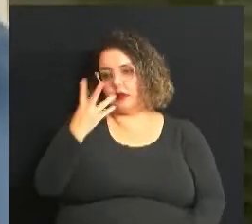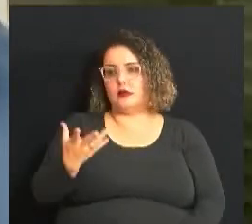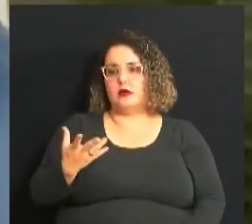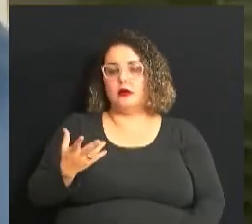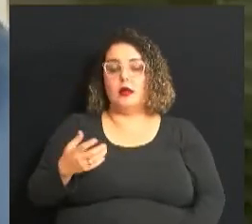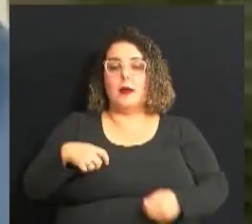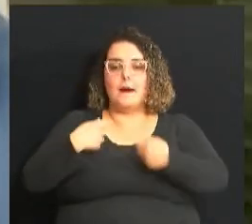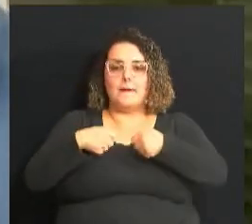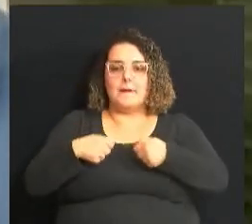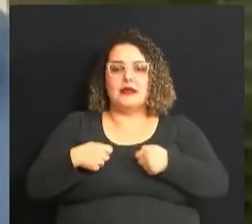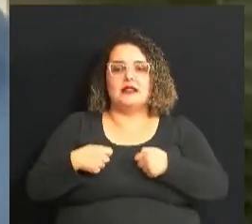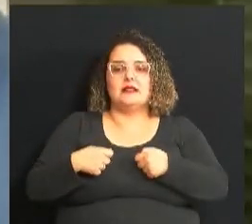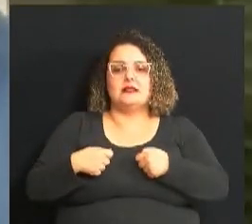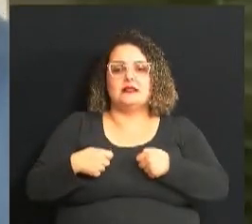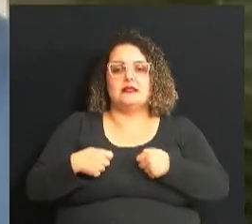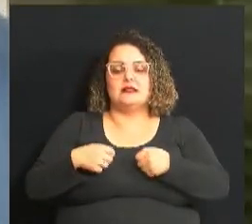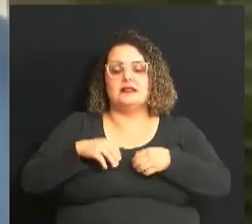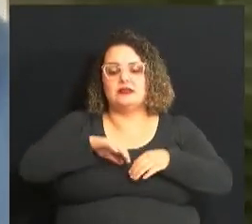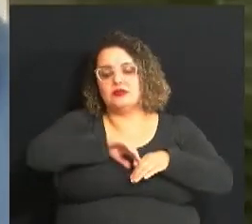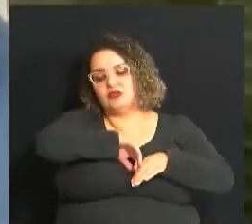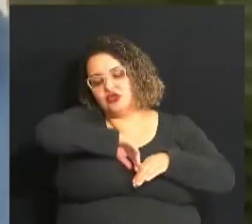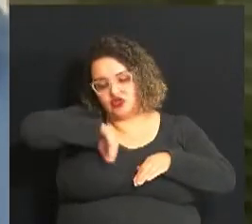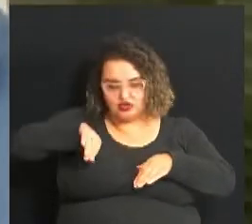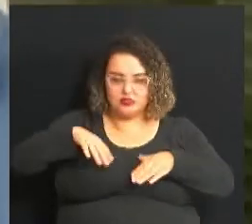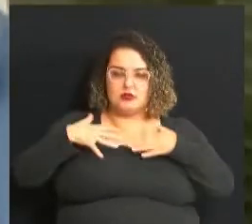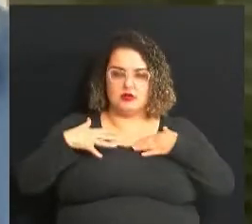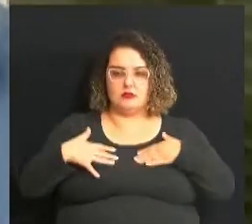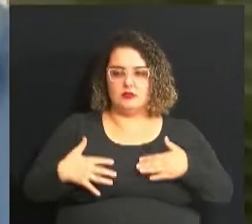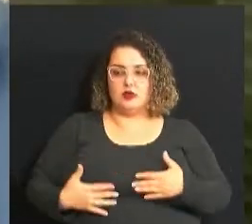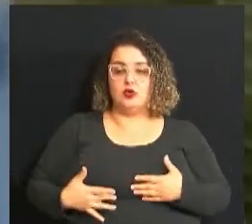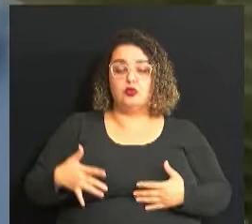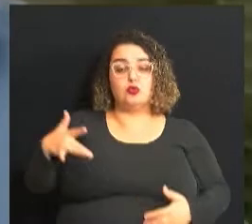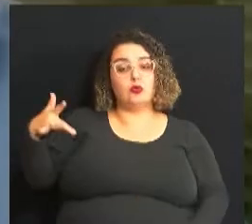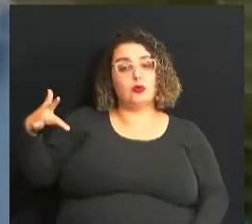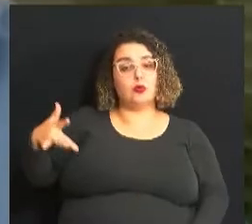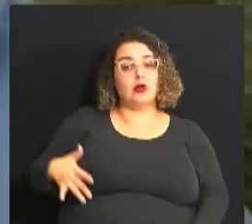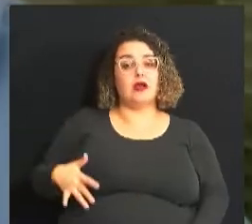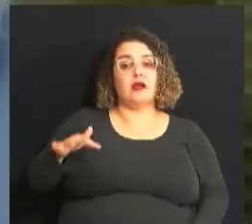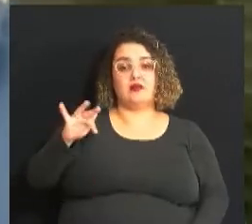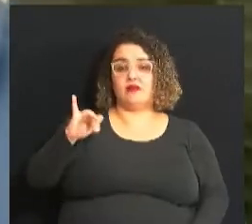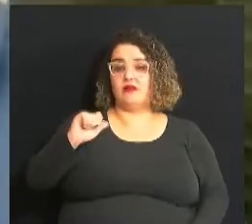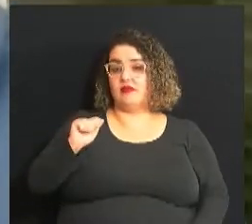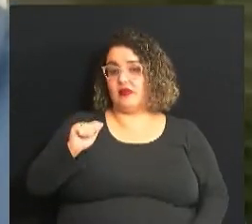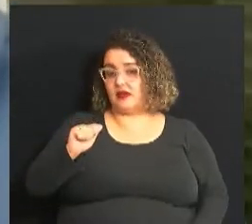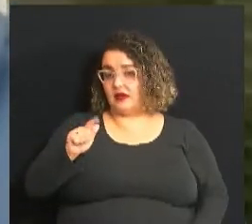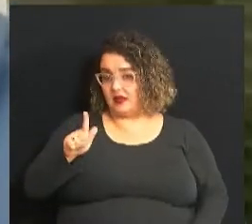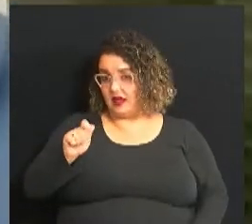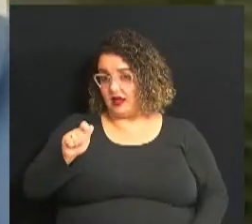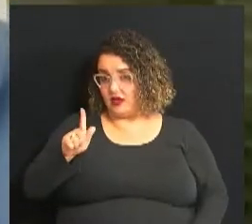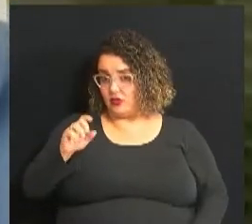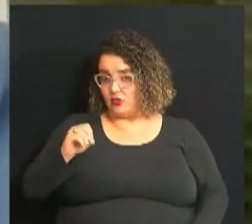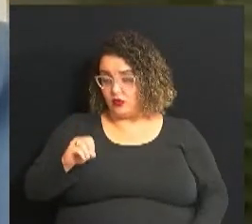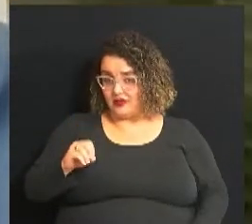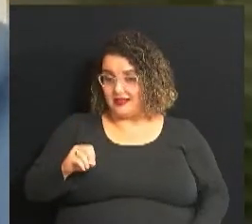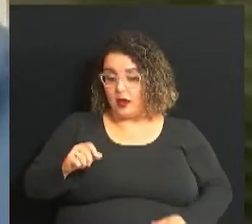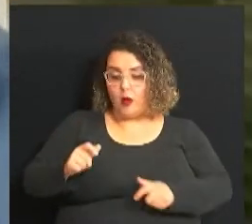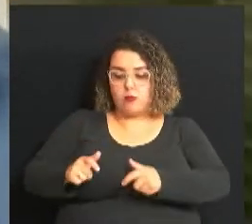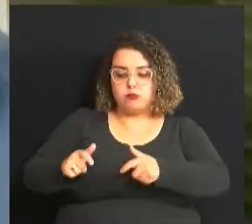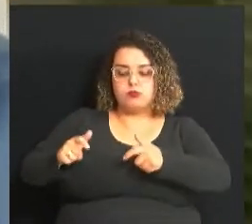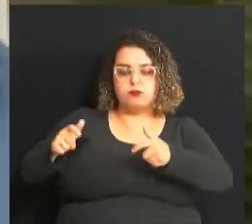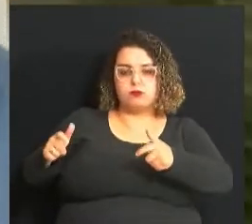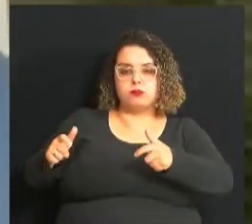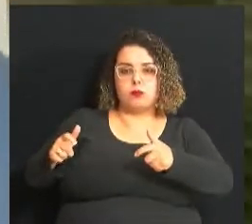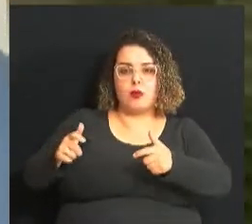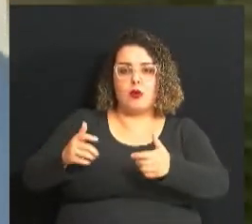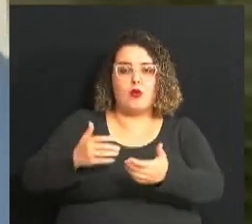da circulação, esse excesso de álcool, pelo fígado. E se for em excesso, ele começa a ter um prejuízo nos